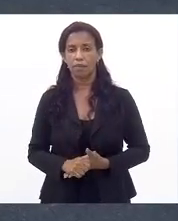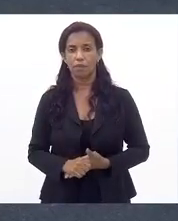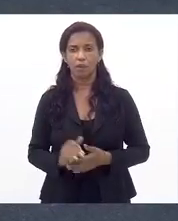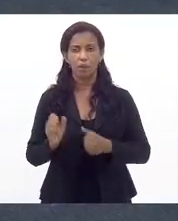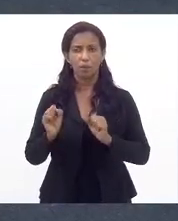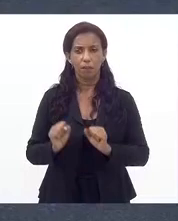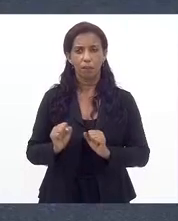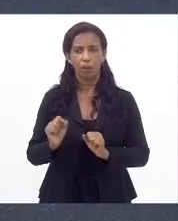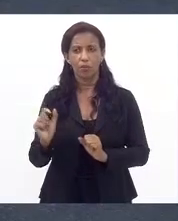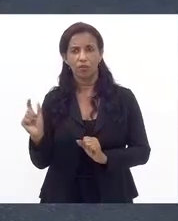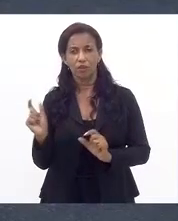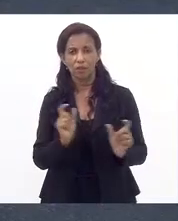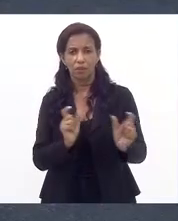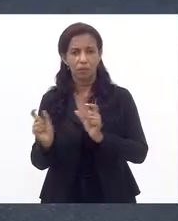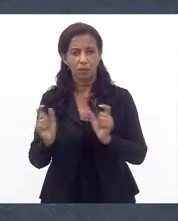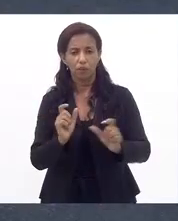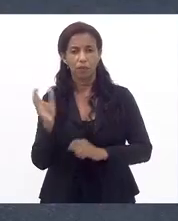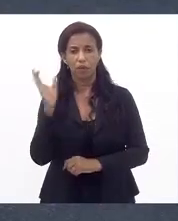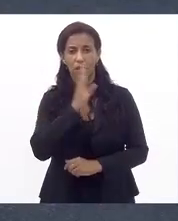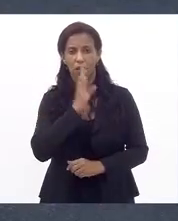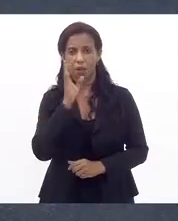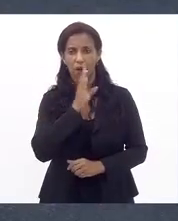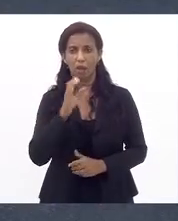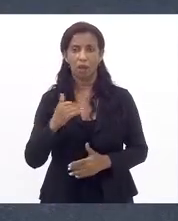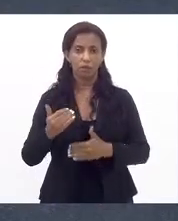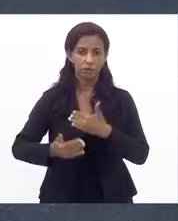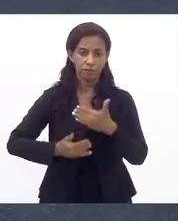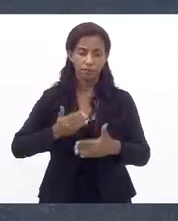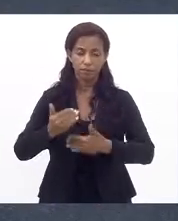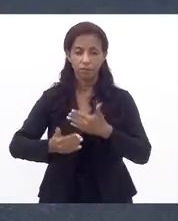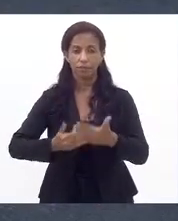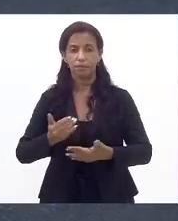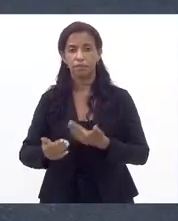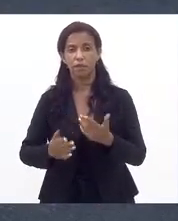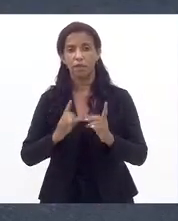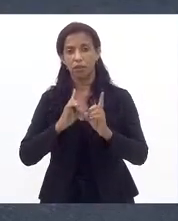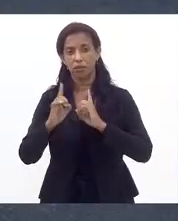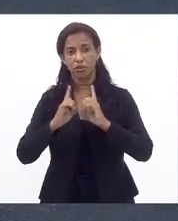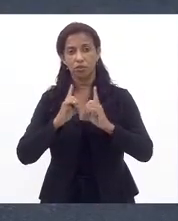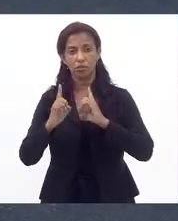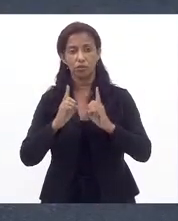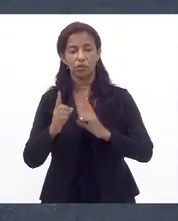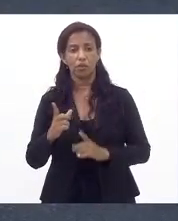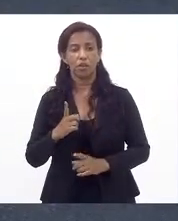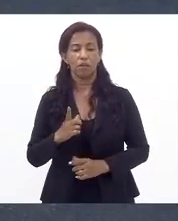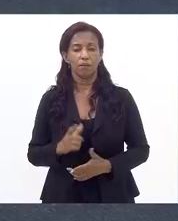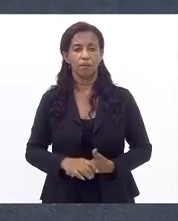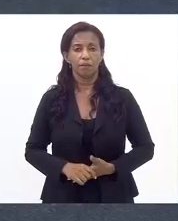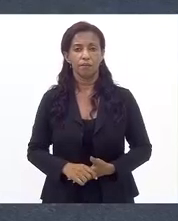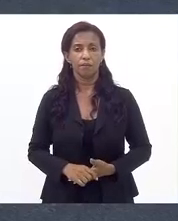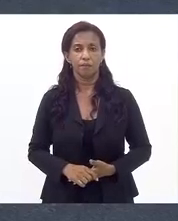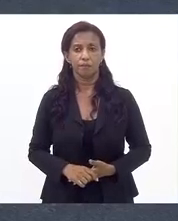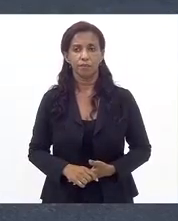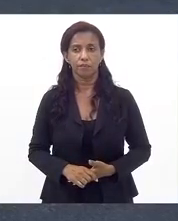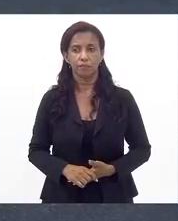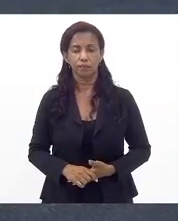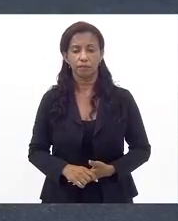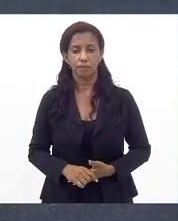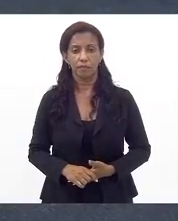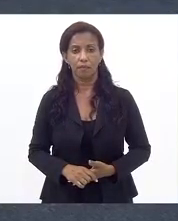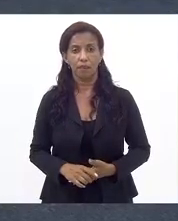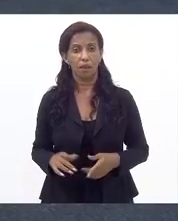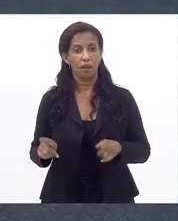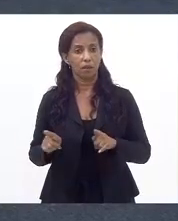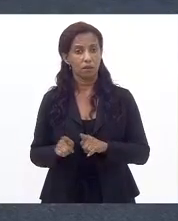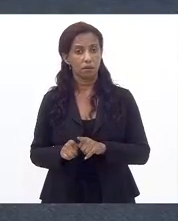pode estar sendo um pouco a soldada rápida mas estamos tendo a possibilidade de discutir e debater tanto